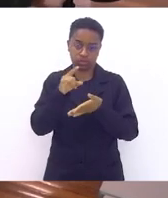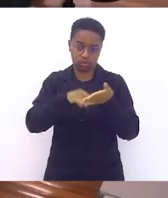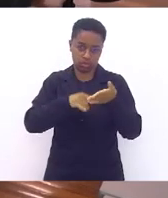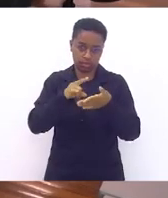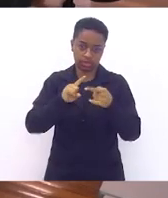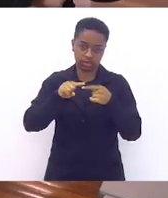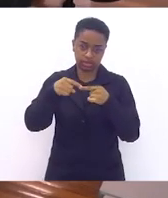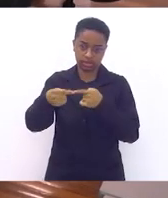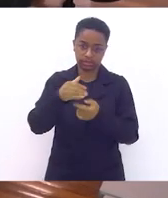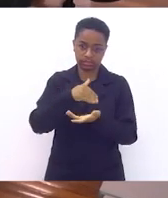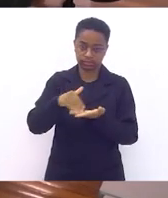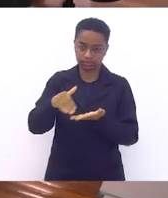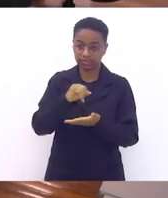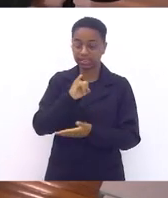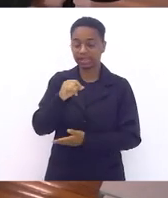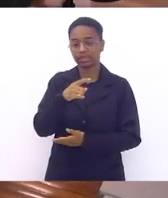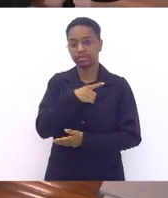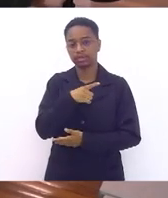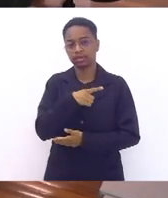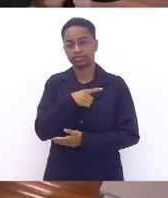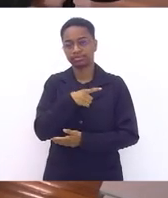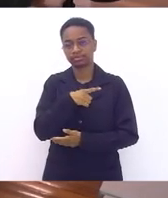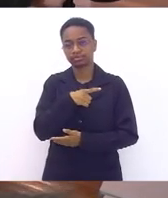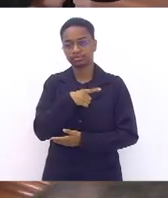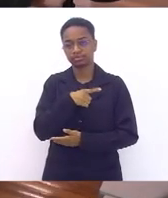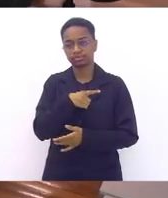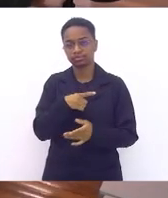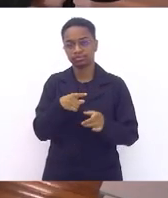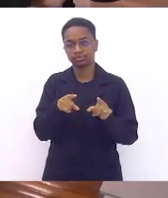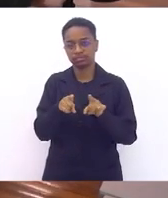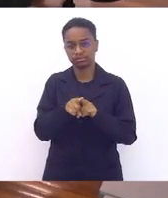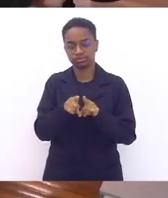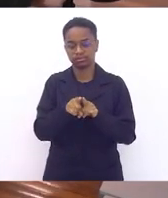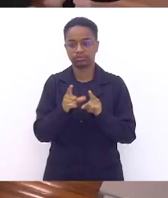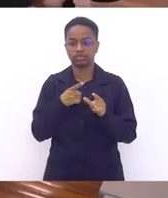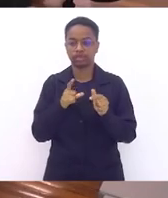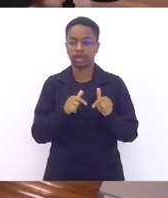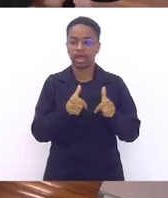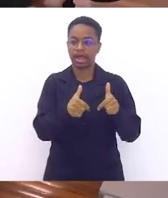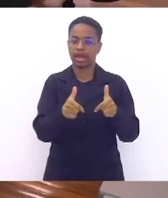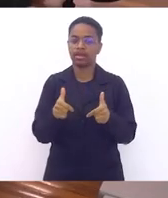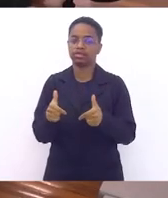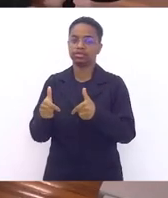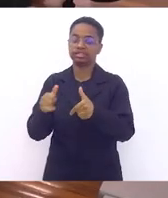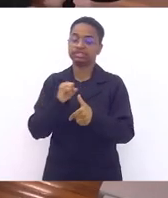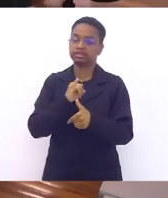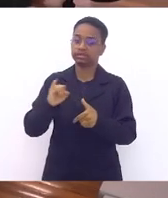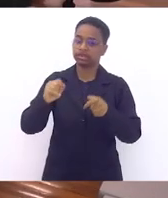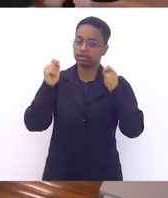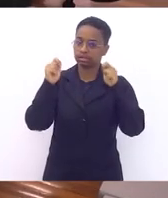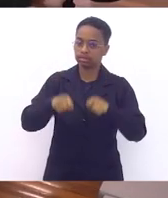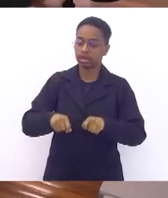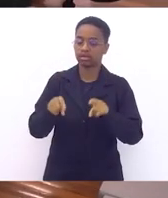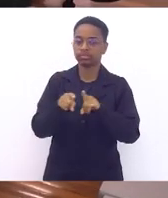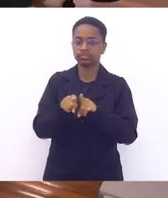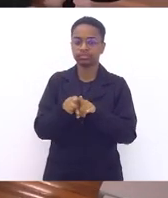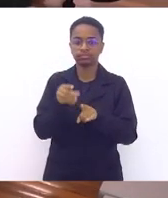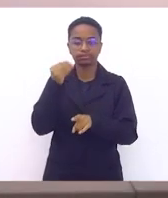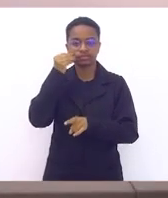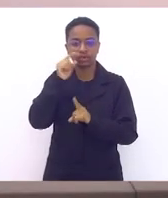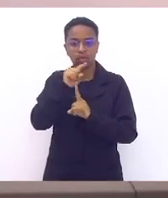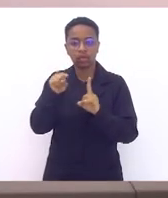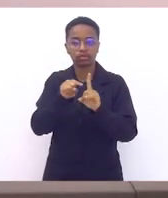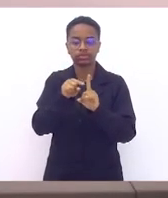a secretaria tem também, entre as ações, esse olhar de criar esse